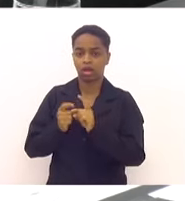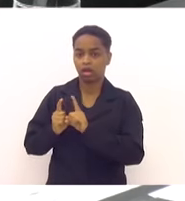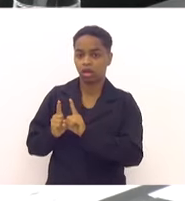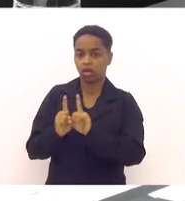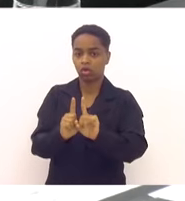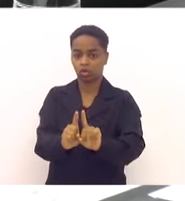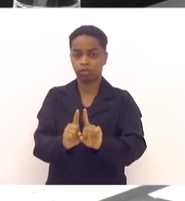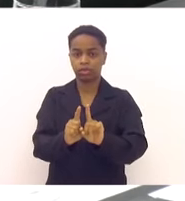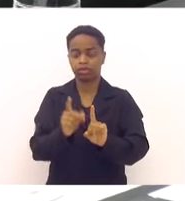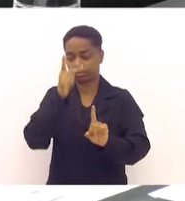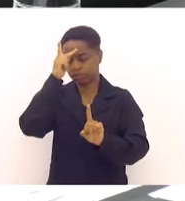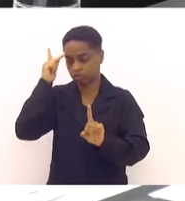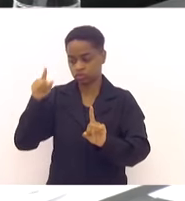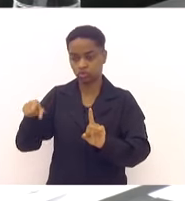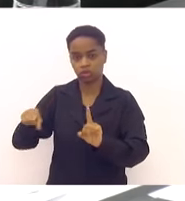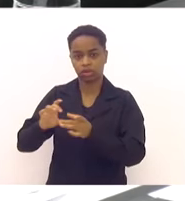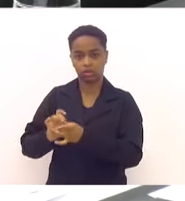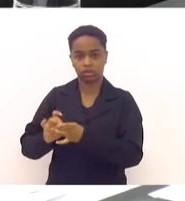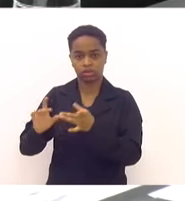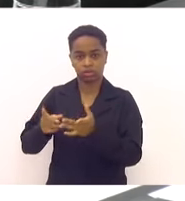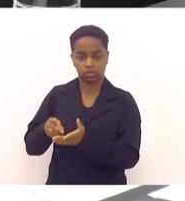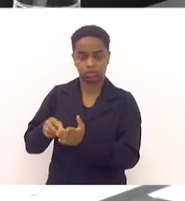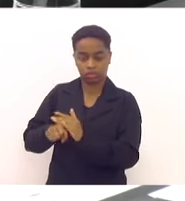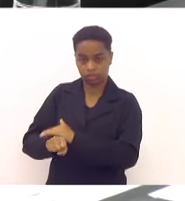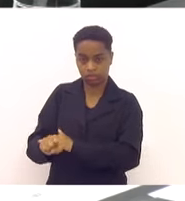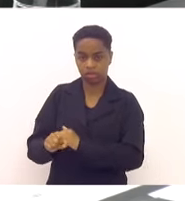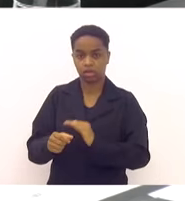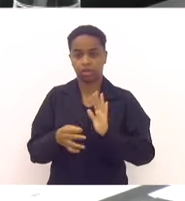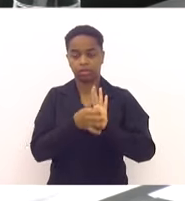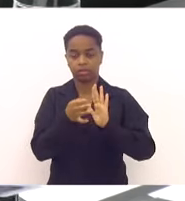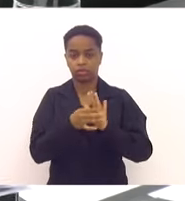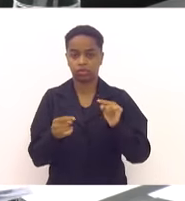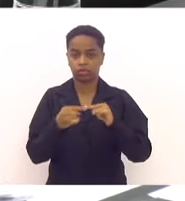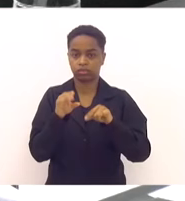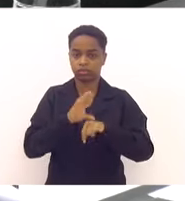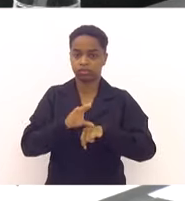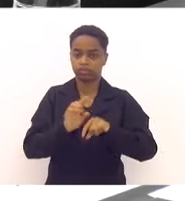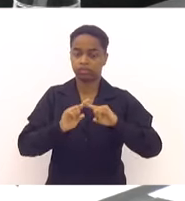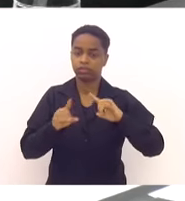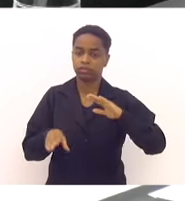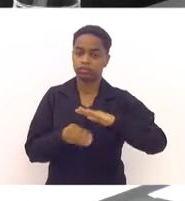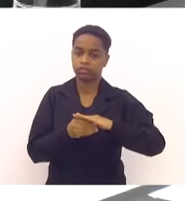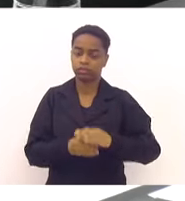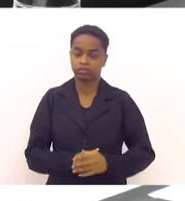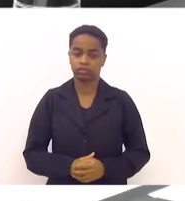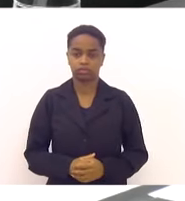pela parturiente. O parecer é pela constitucionalidade com emenda.